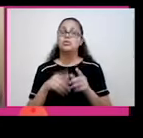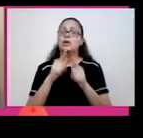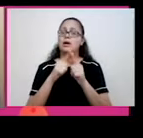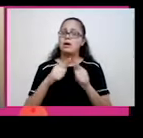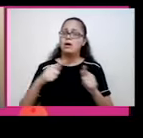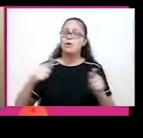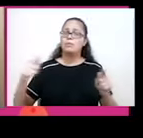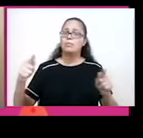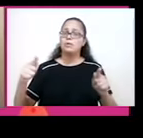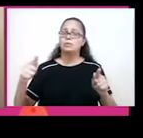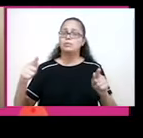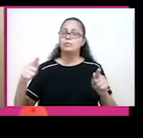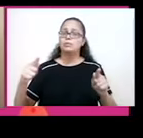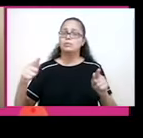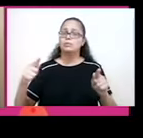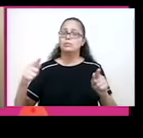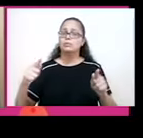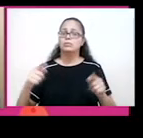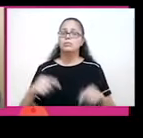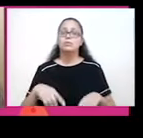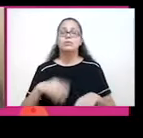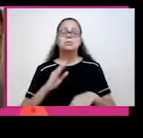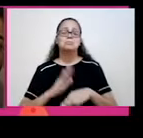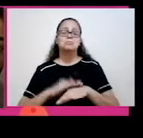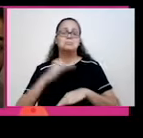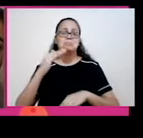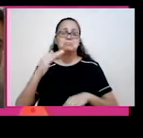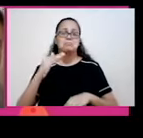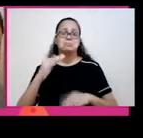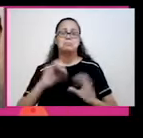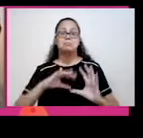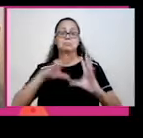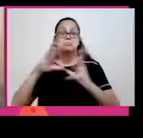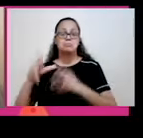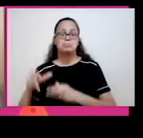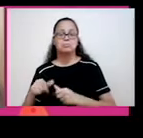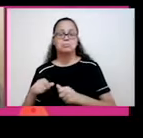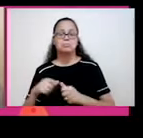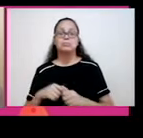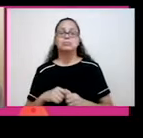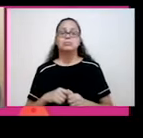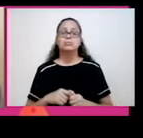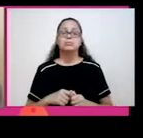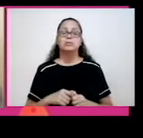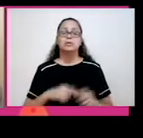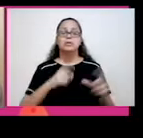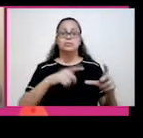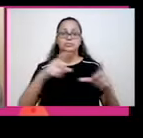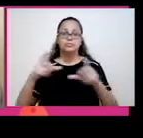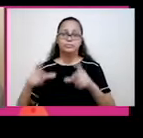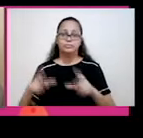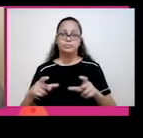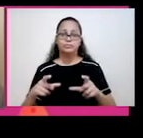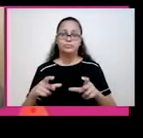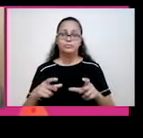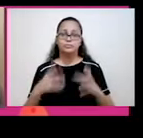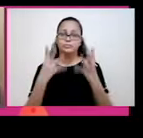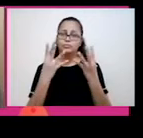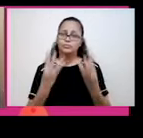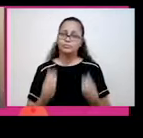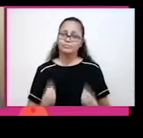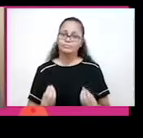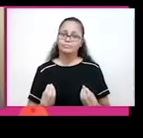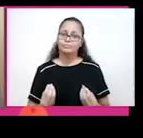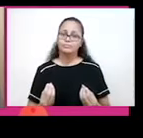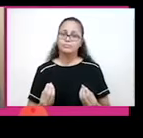conseguiu produzir mais produtos agrícolas e está aí entre os maiores produtores mundiais. Nas regiões áridas e semiáridas, que são aquelas